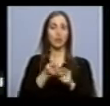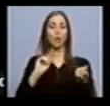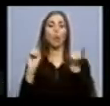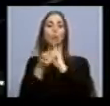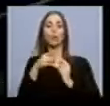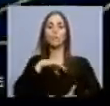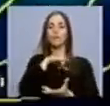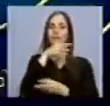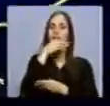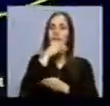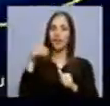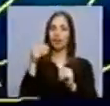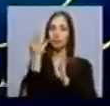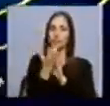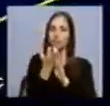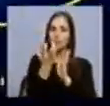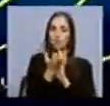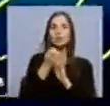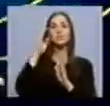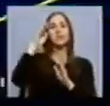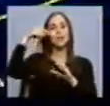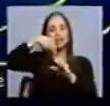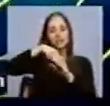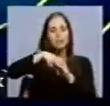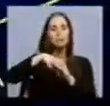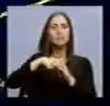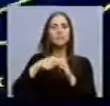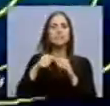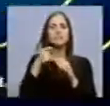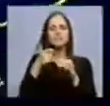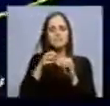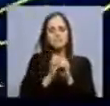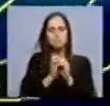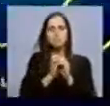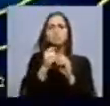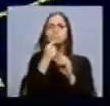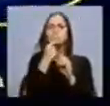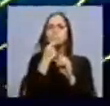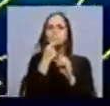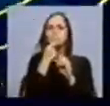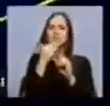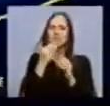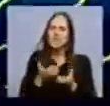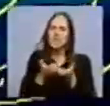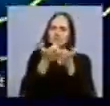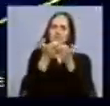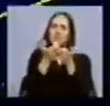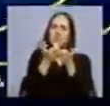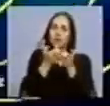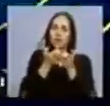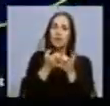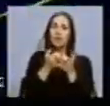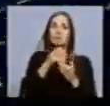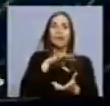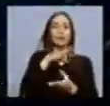sabemos que nasce do próprio núcleo rochoso, muito quente, que nós temos na Terra, este campo magnético de Júpiter não vem do